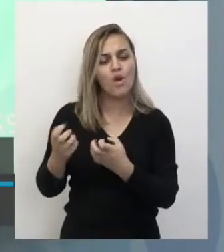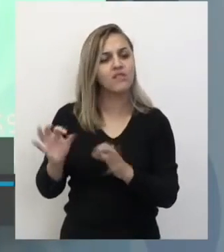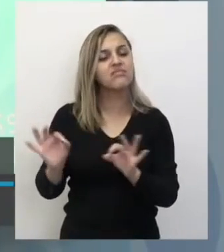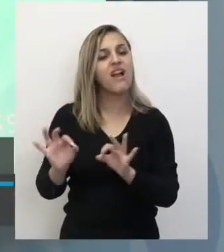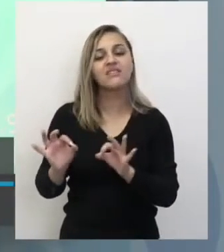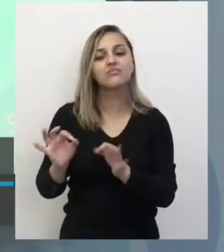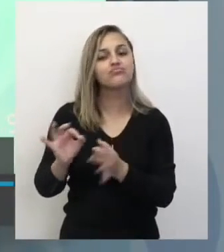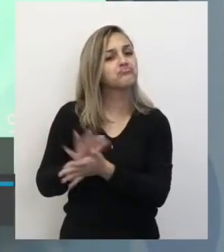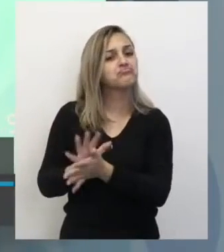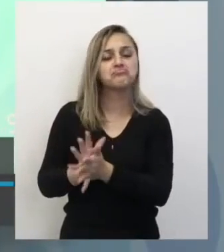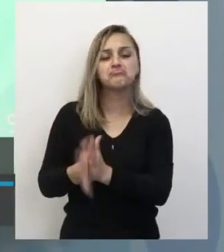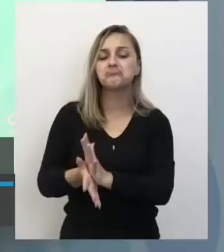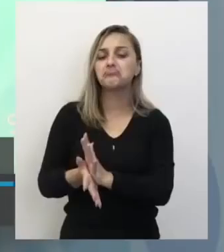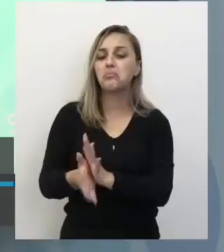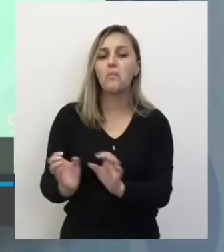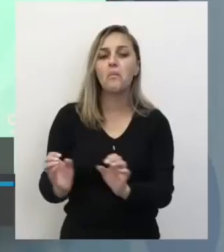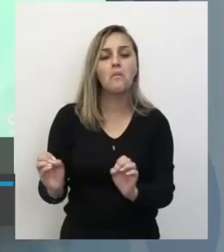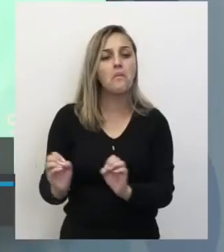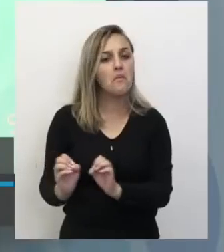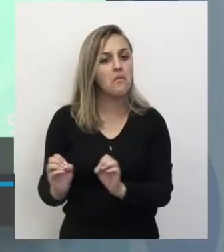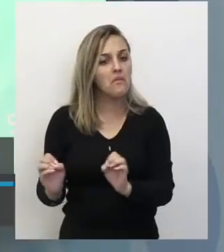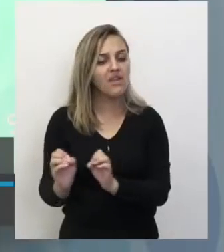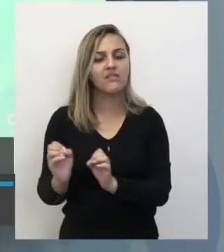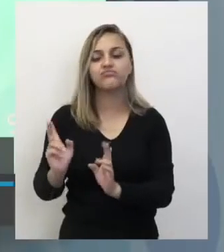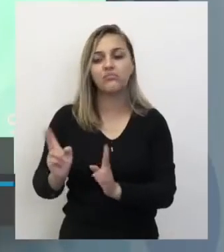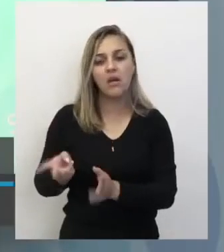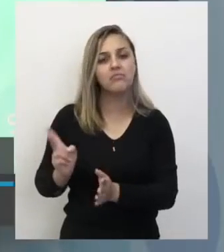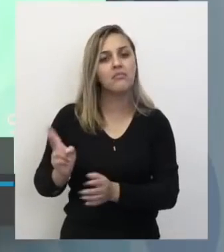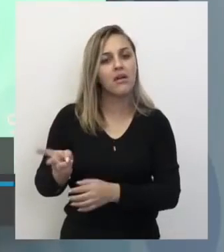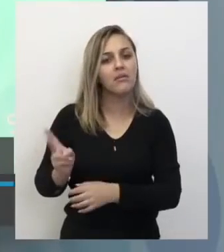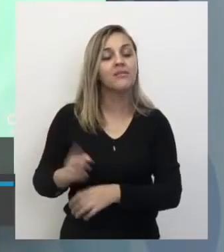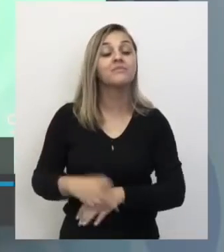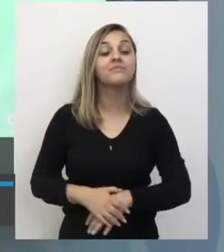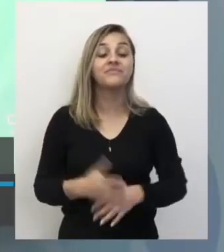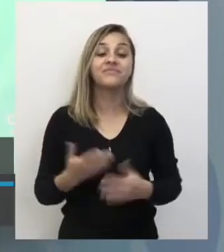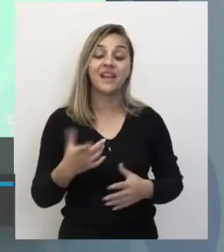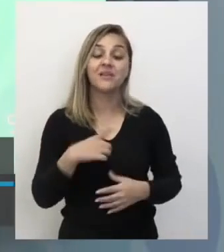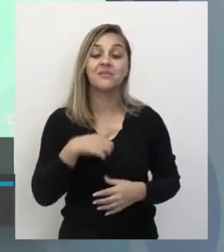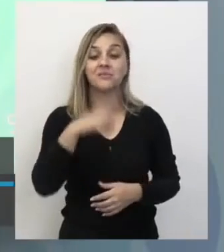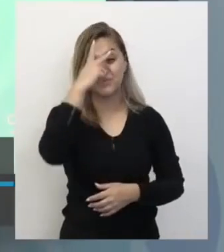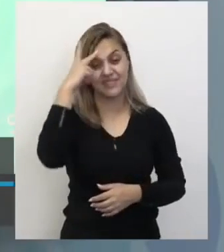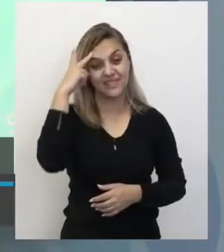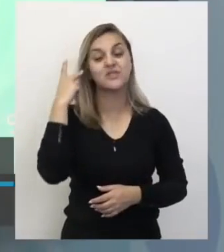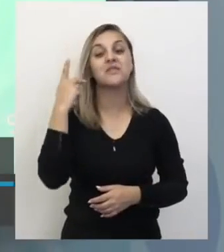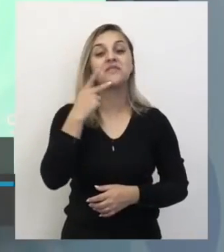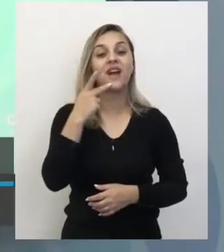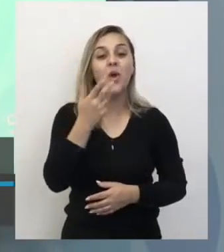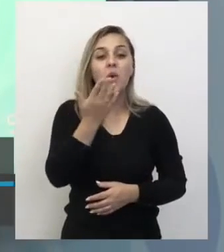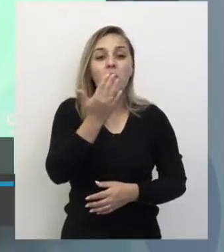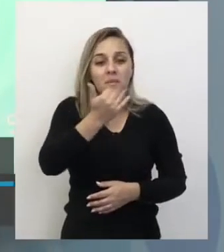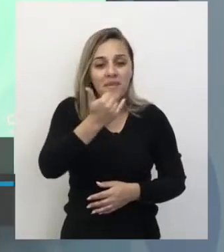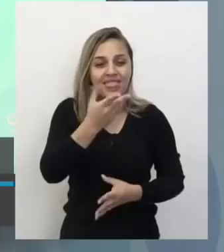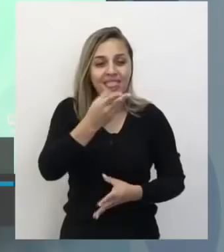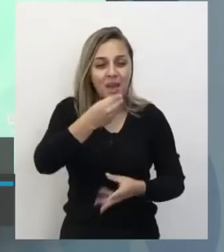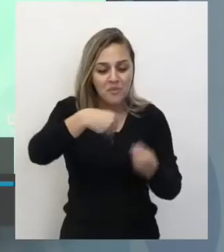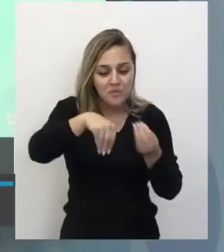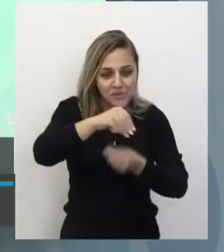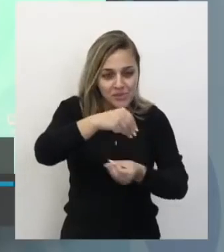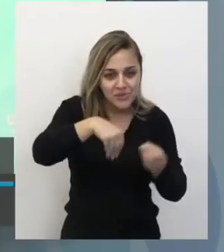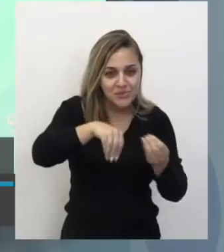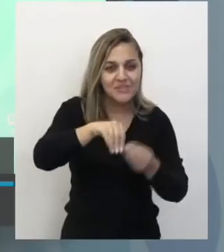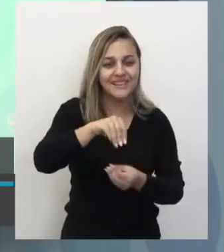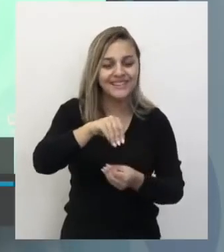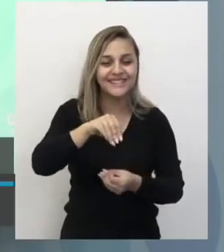ele ia encontrando pelo caminho, carne de caça, né, para misturar nisso aí, né, falaram do virada paulista, falaram do